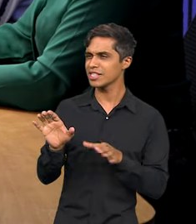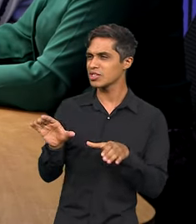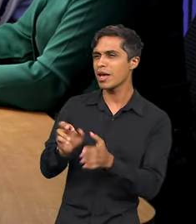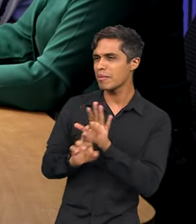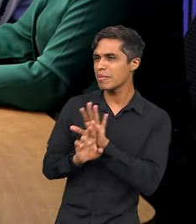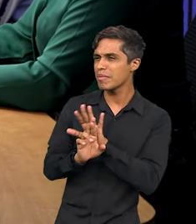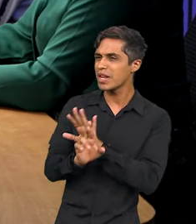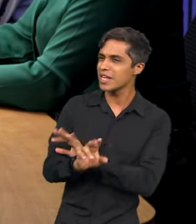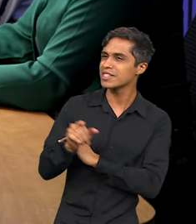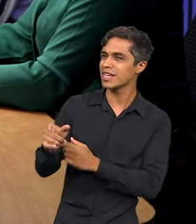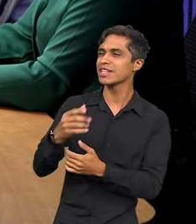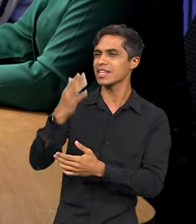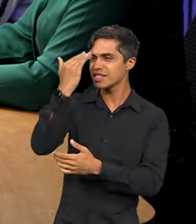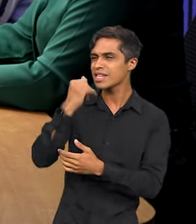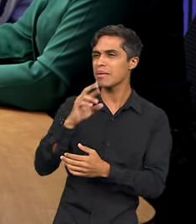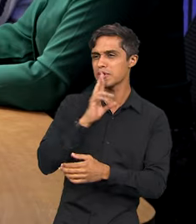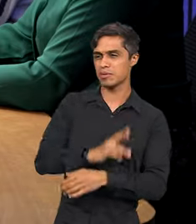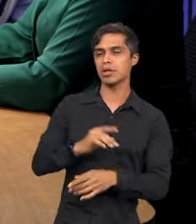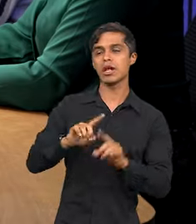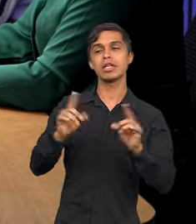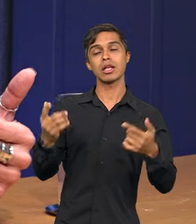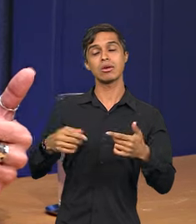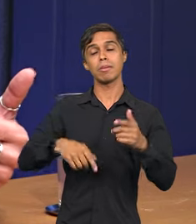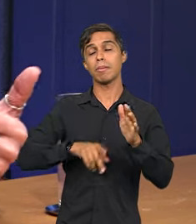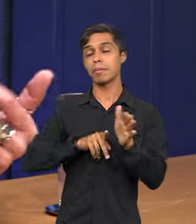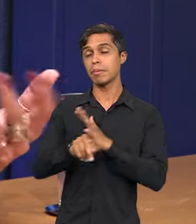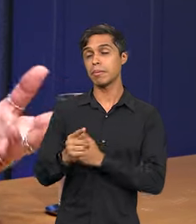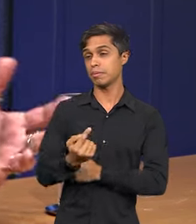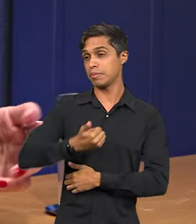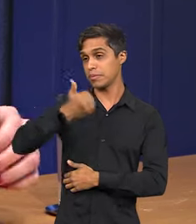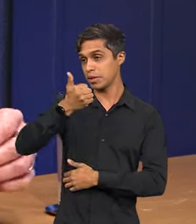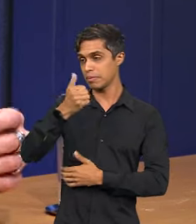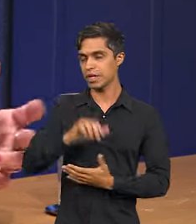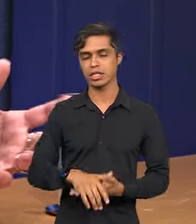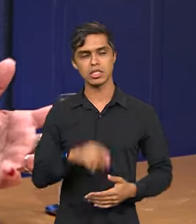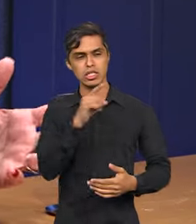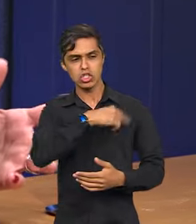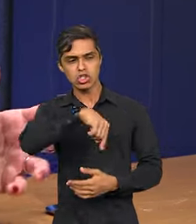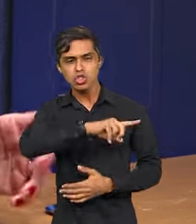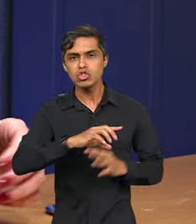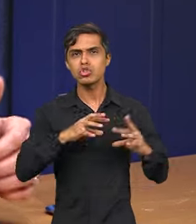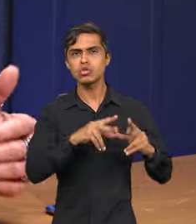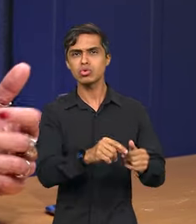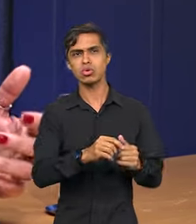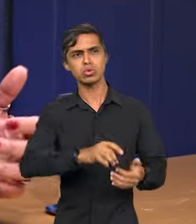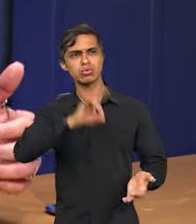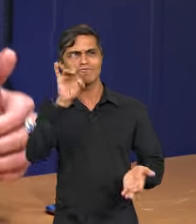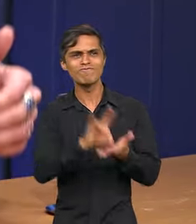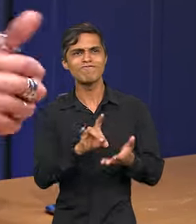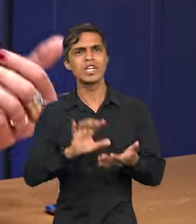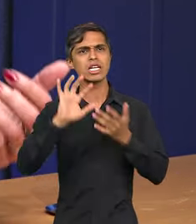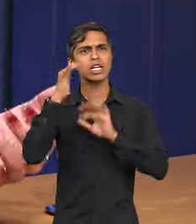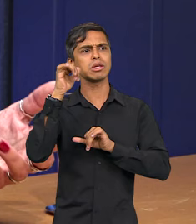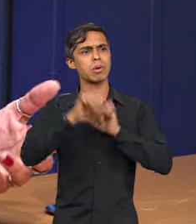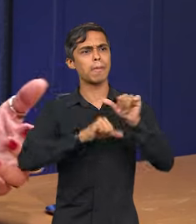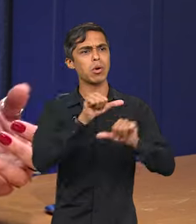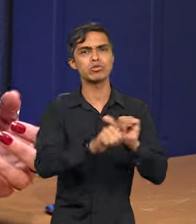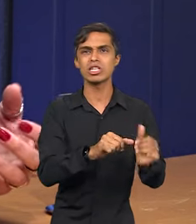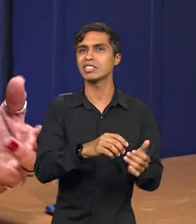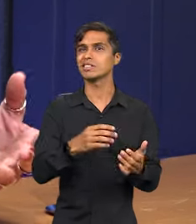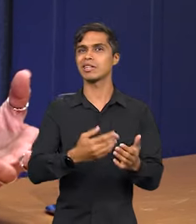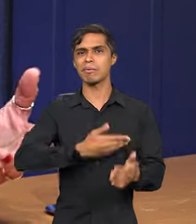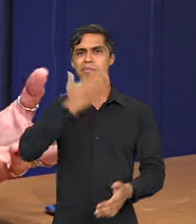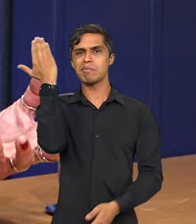Então vai aí a primeira pergunta diante dessas evidências irrefutáveis né de mudanças climáticas em todo o mundo